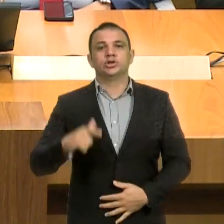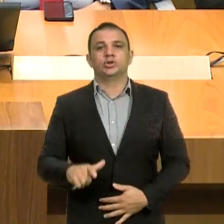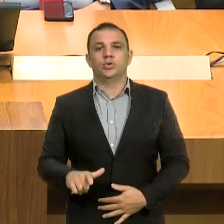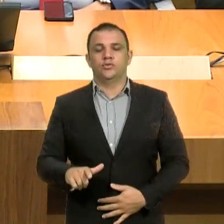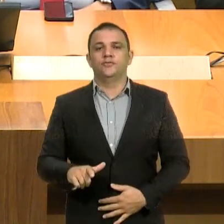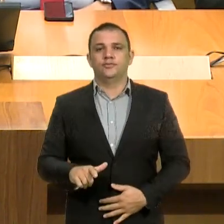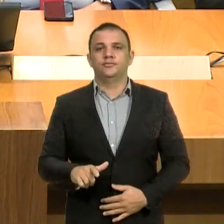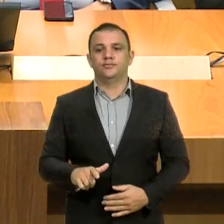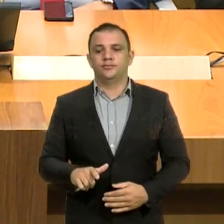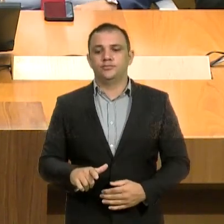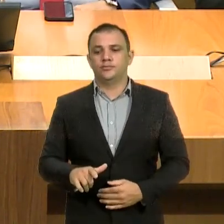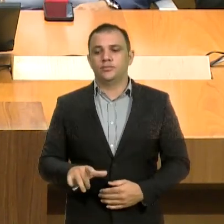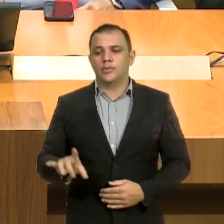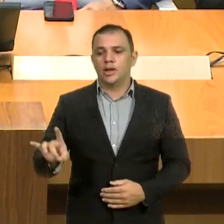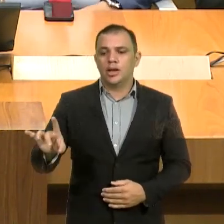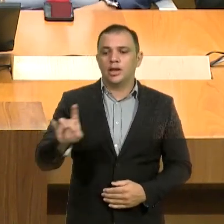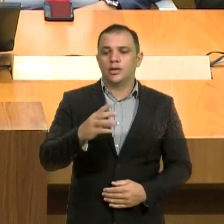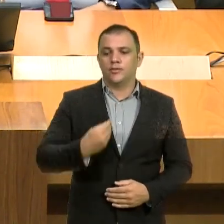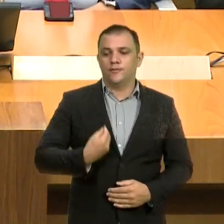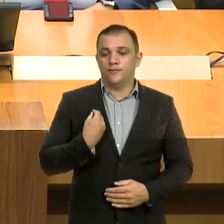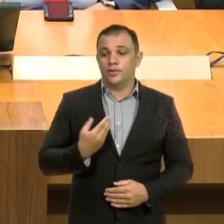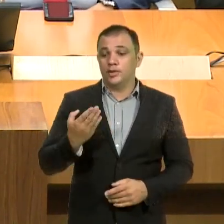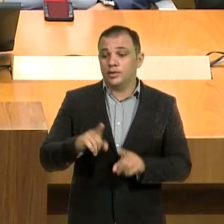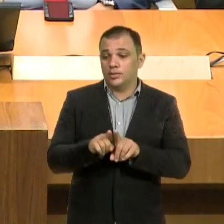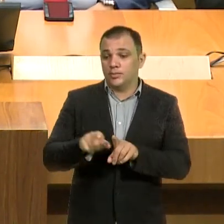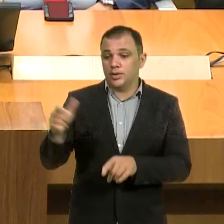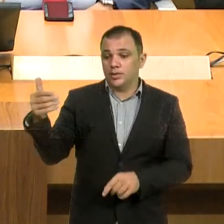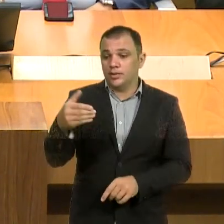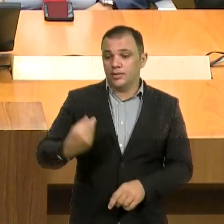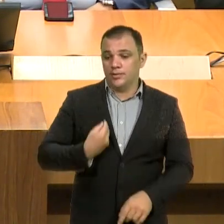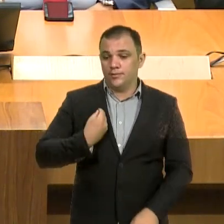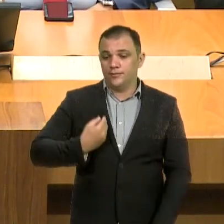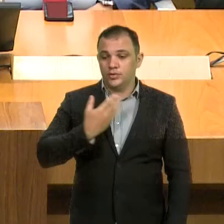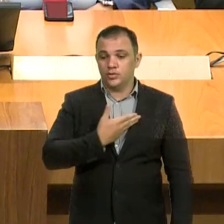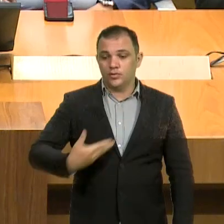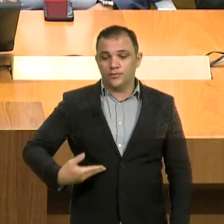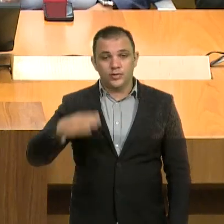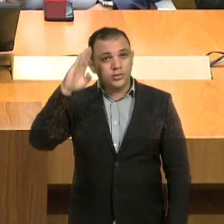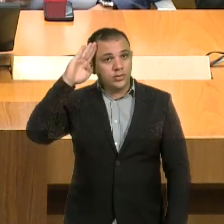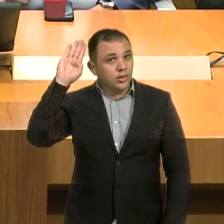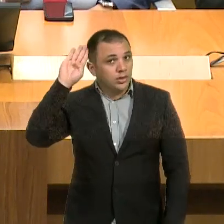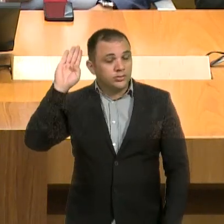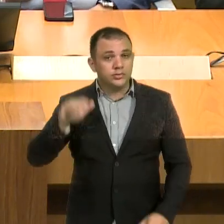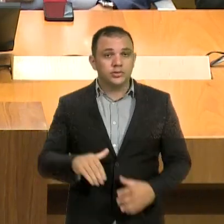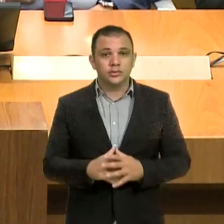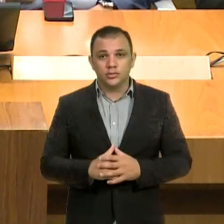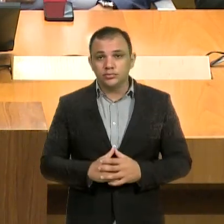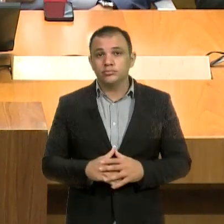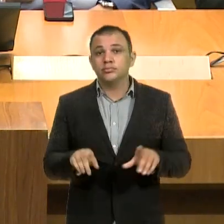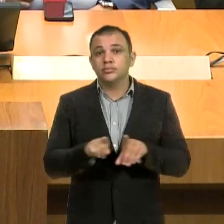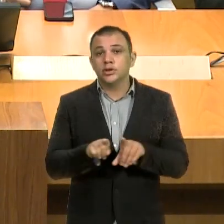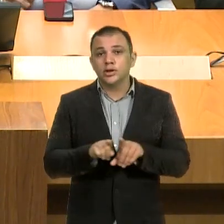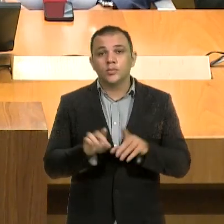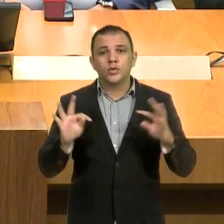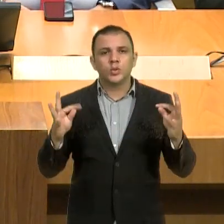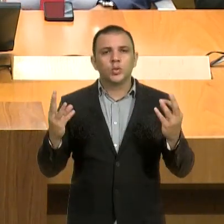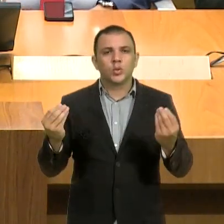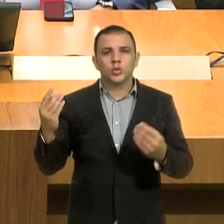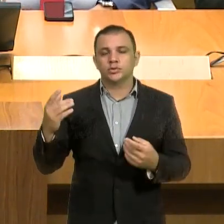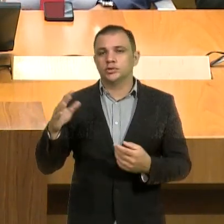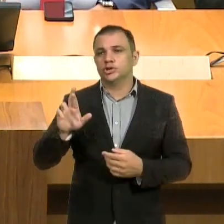vez a presença do nosso governador Carlos Brandão e de todas as